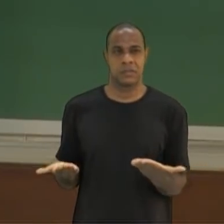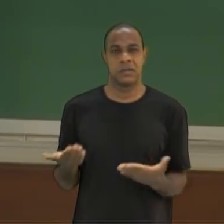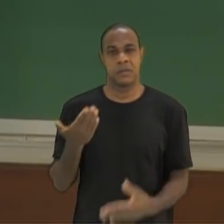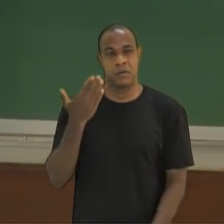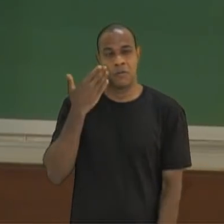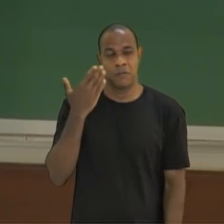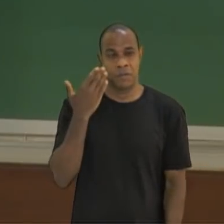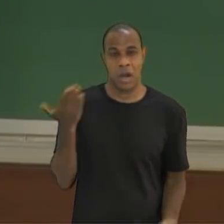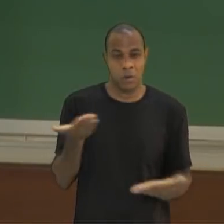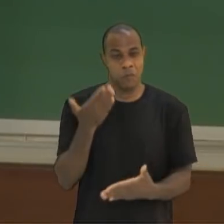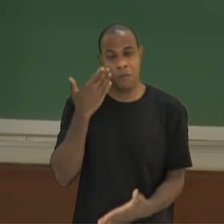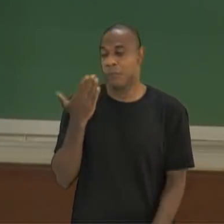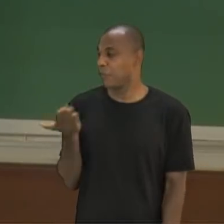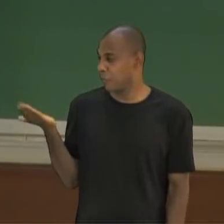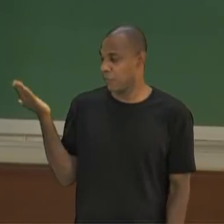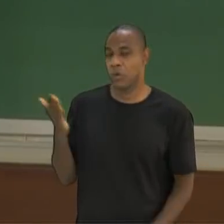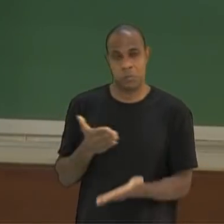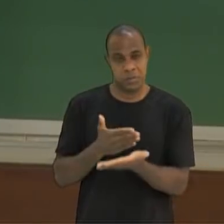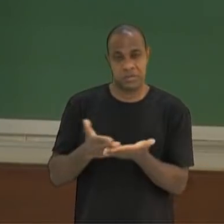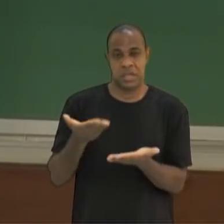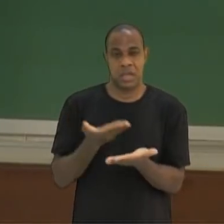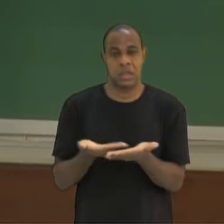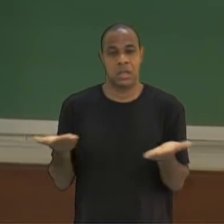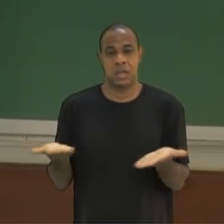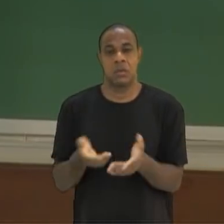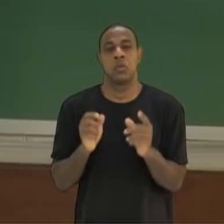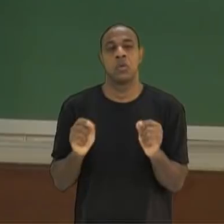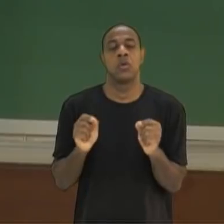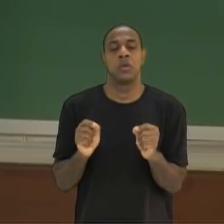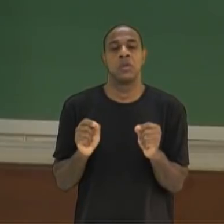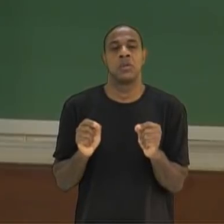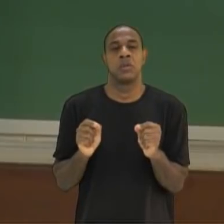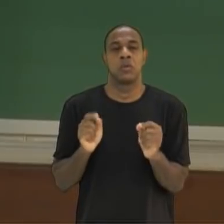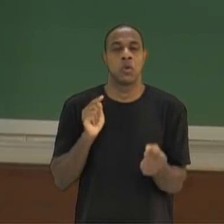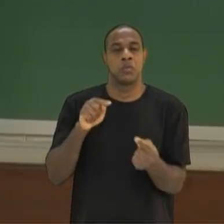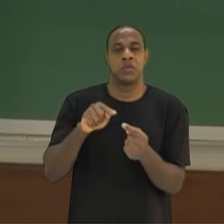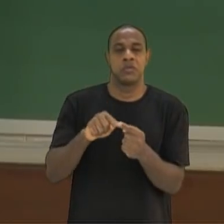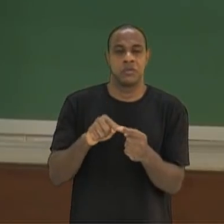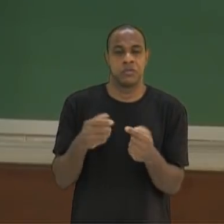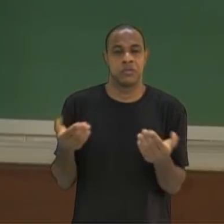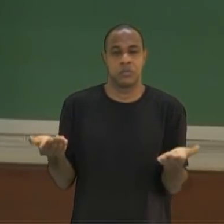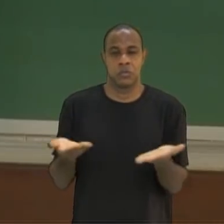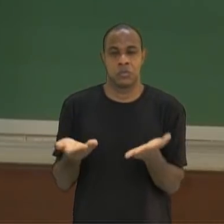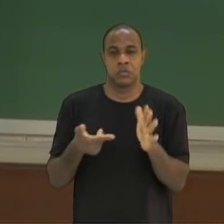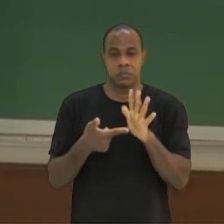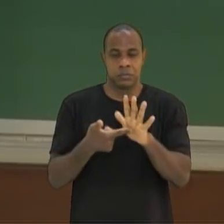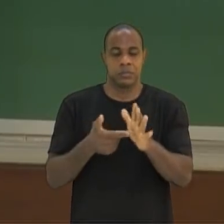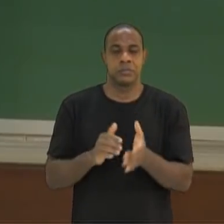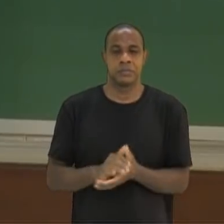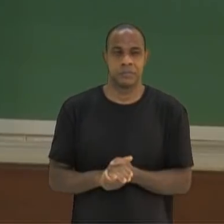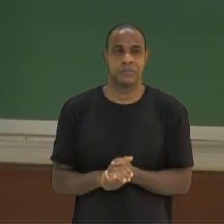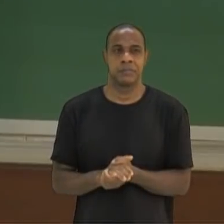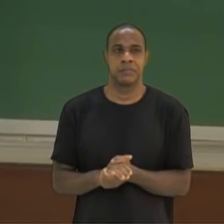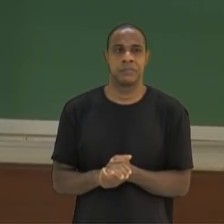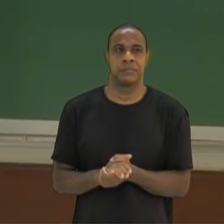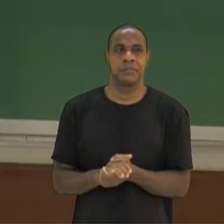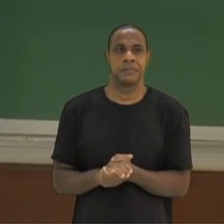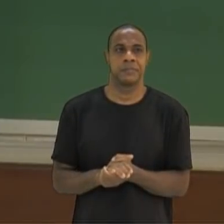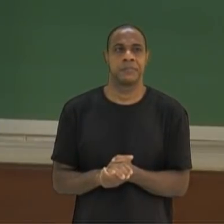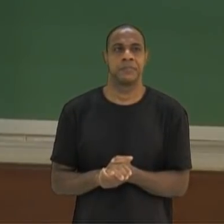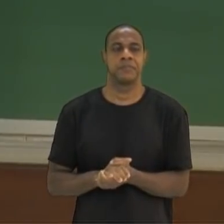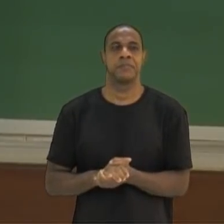vamos começar a nossa aula de hoje lendo aqui os objetivos que elaboramos. Então venham comigo